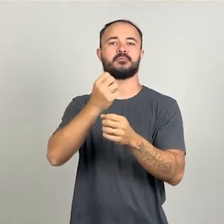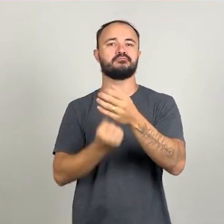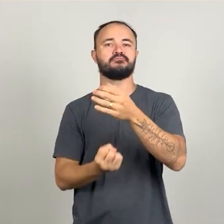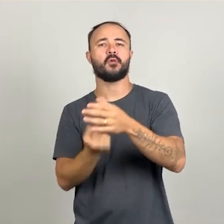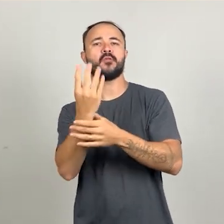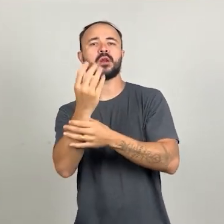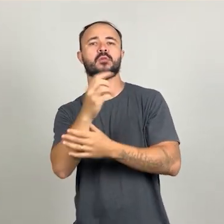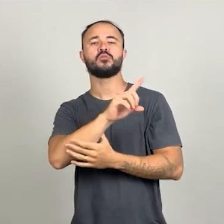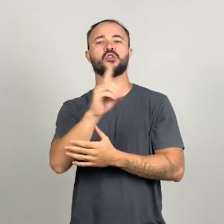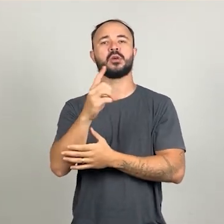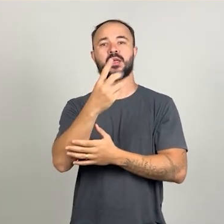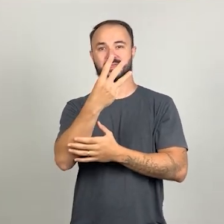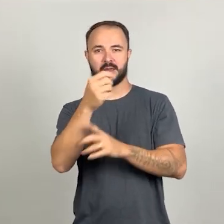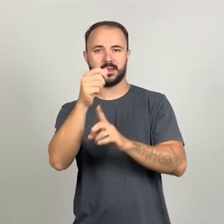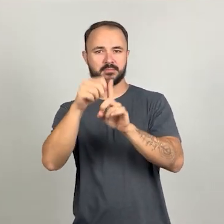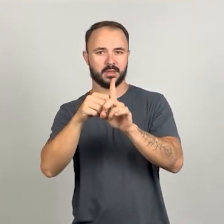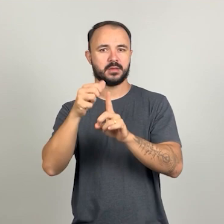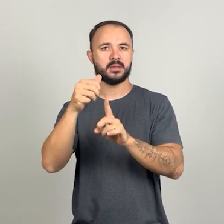de maio de